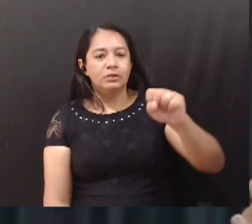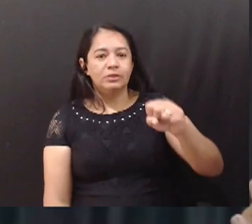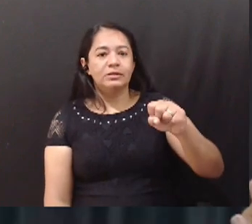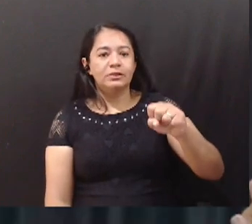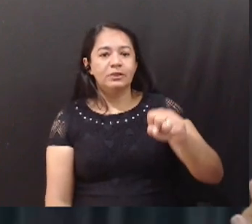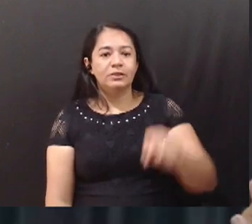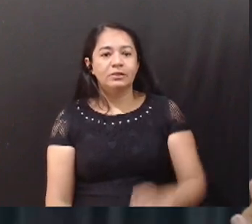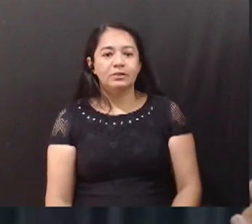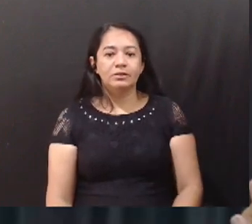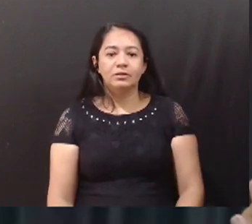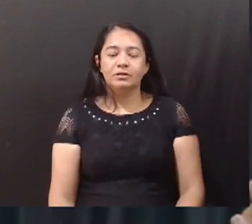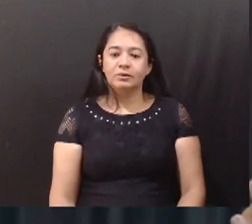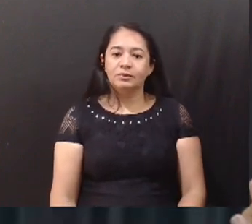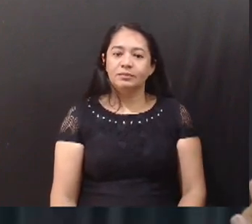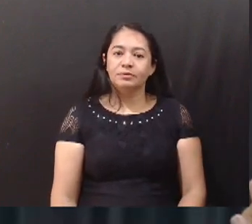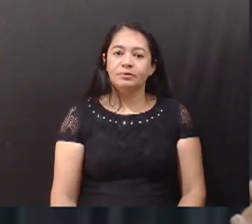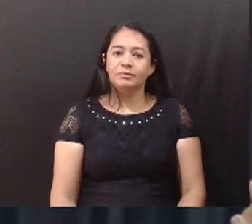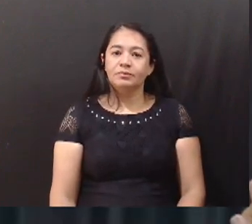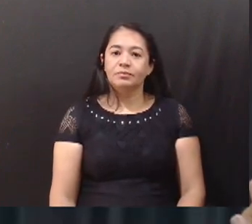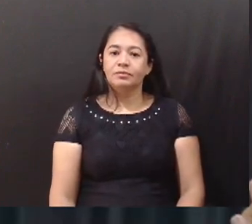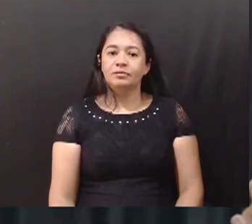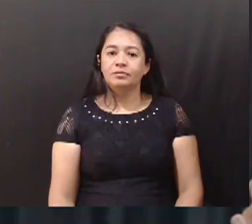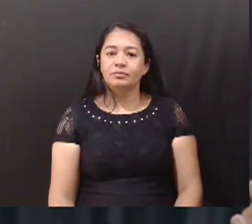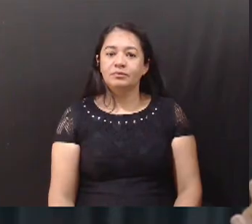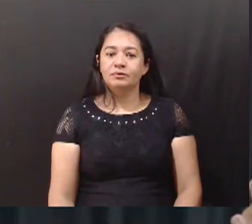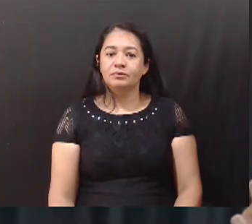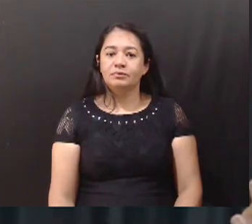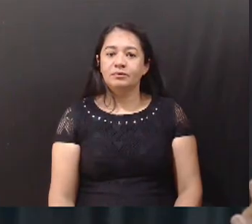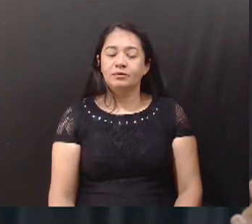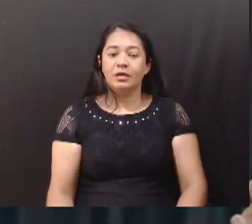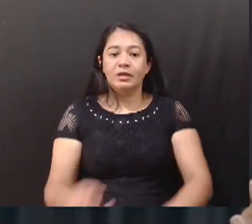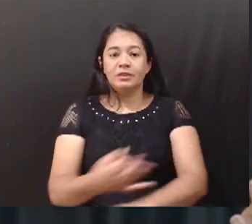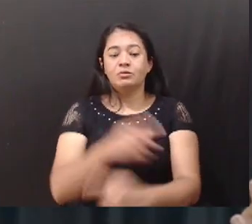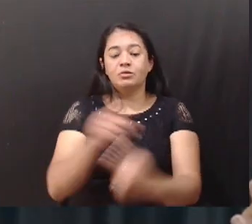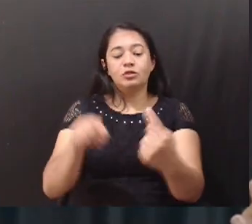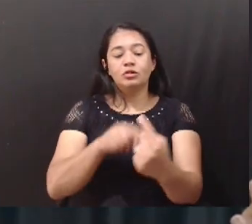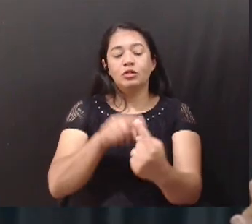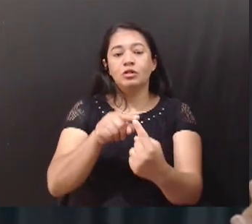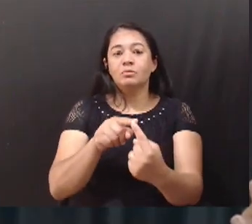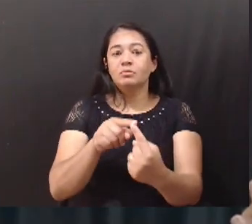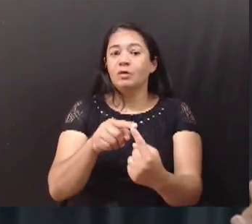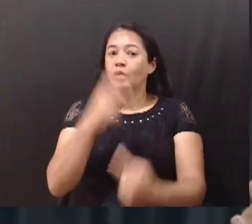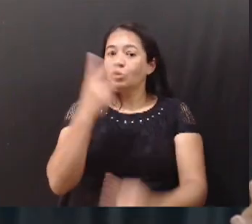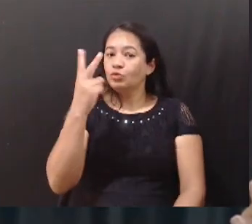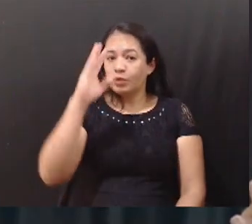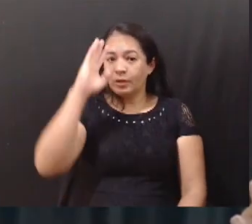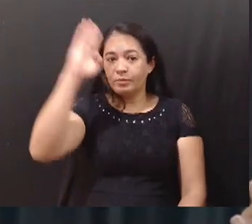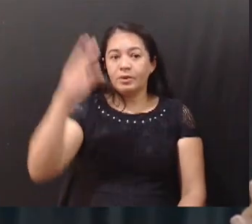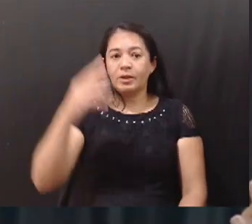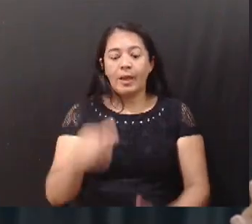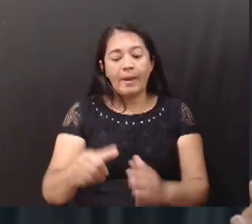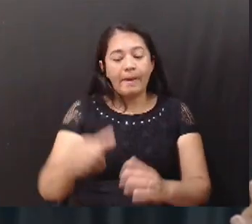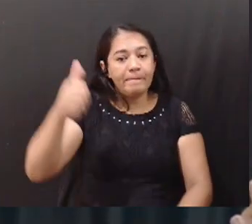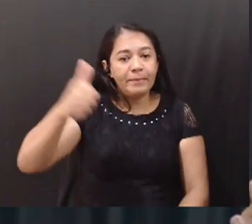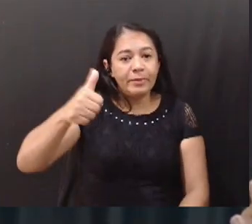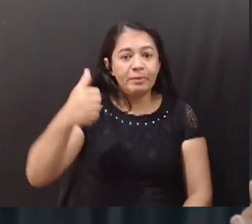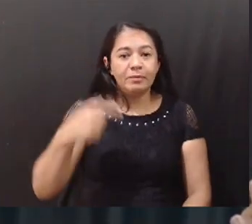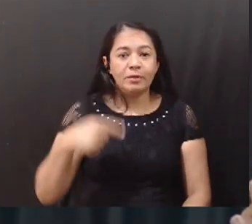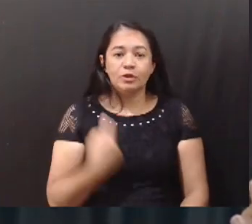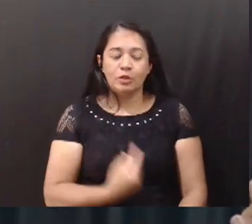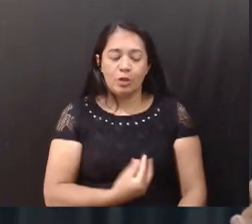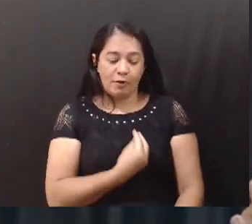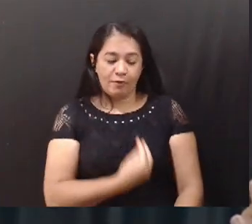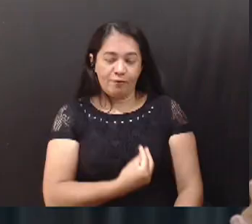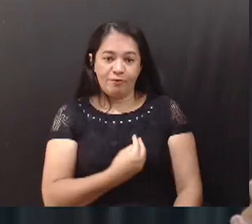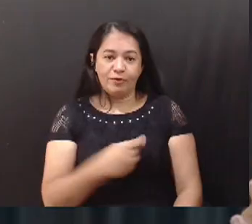porque tem duas funções principais das emoções. Uhum. A primeira é a sobrevivência, porque a gente vai pensar no nosso